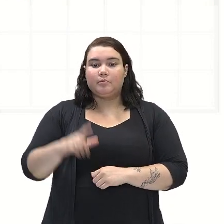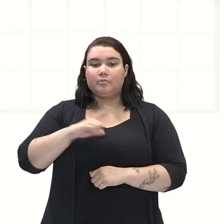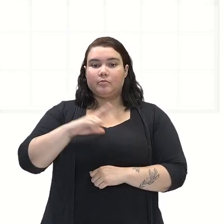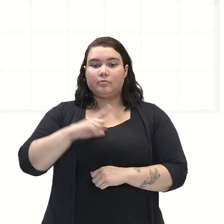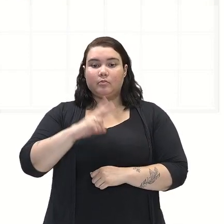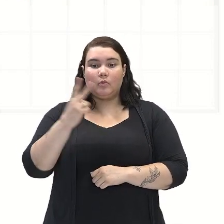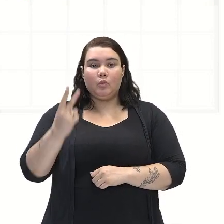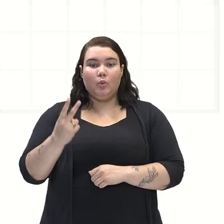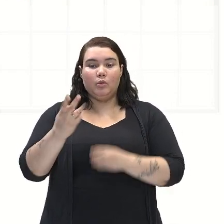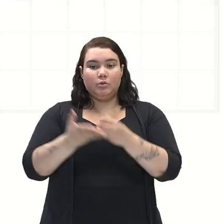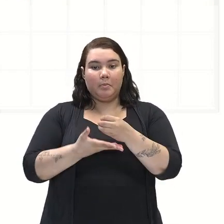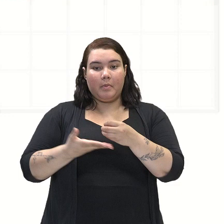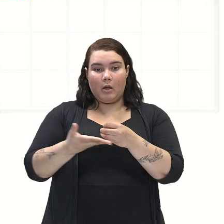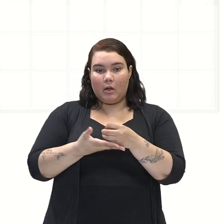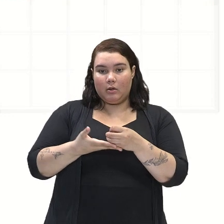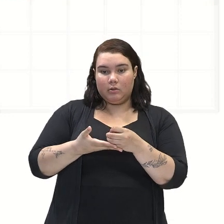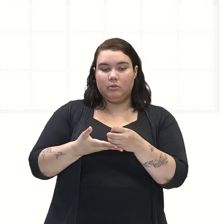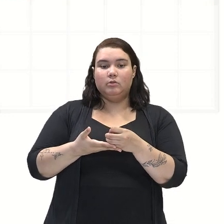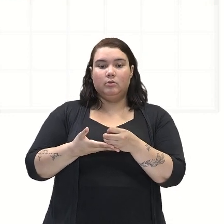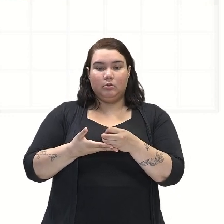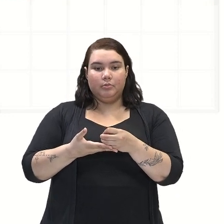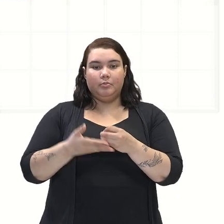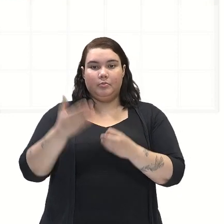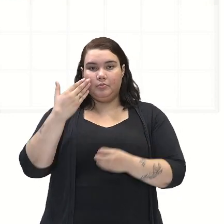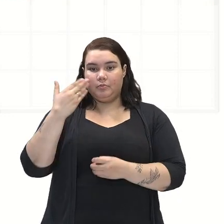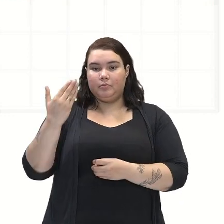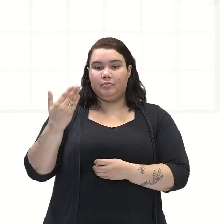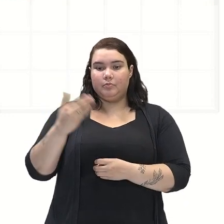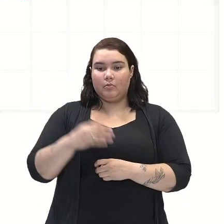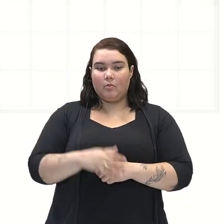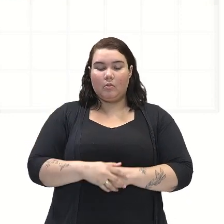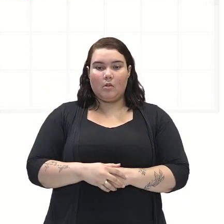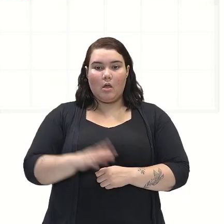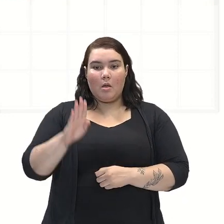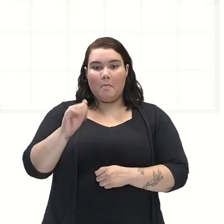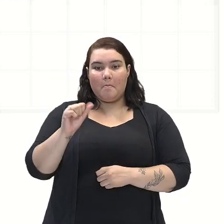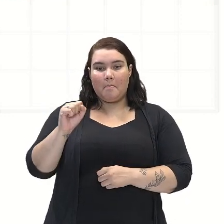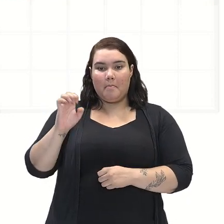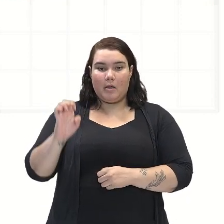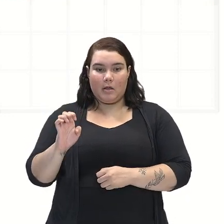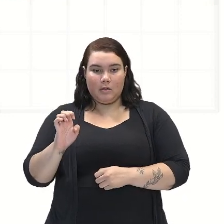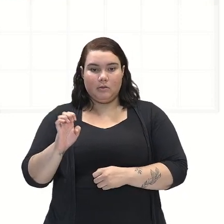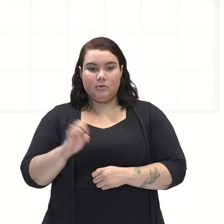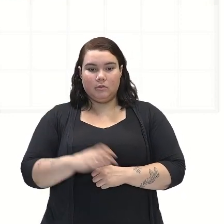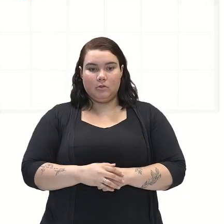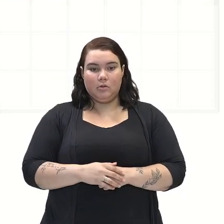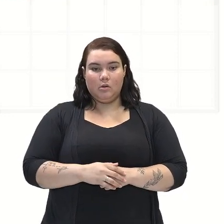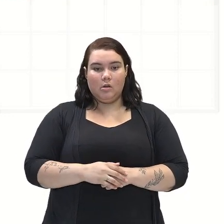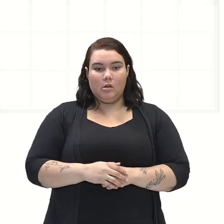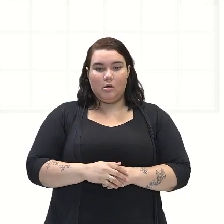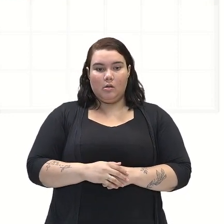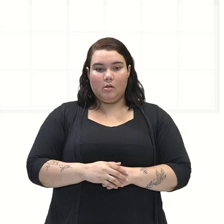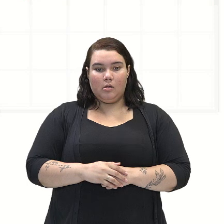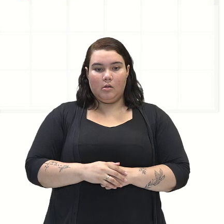formada por duas bases. Está aqui, olha, a base que eu vou chamar de base